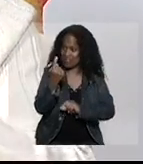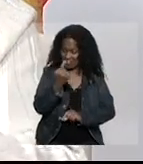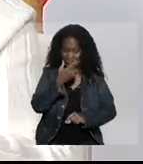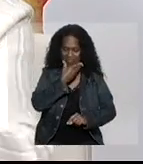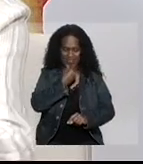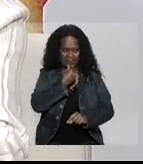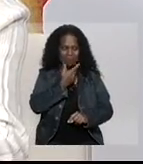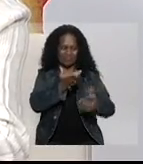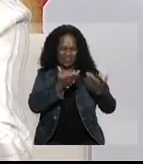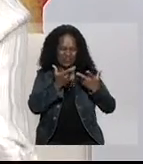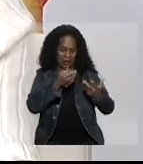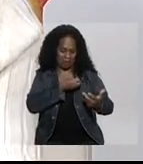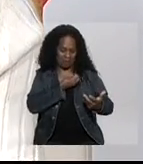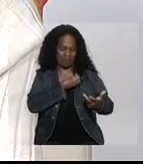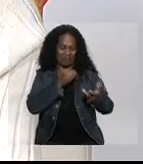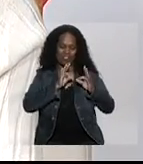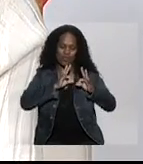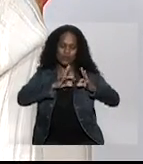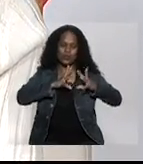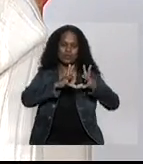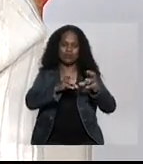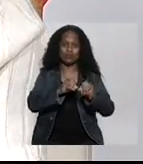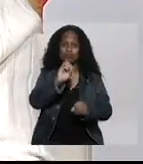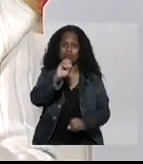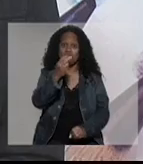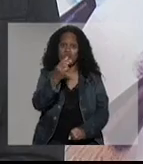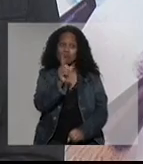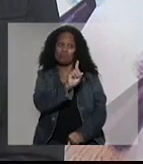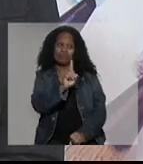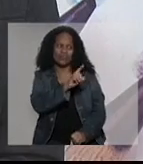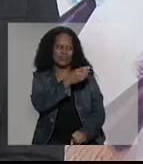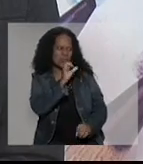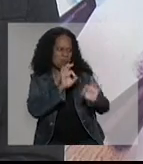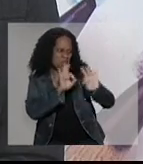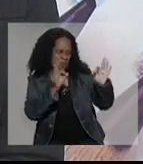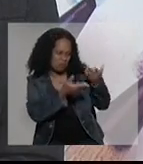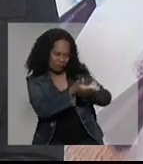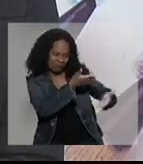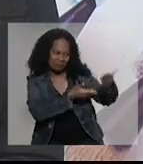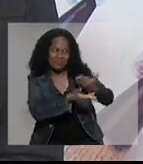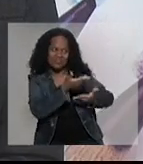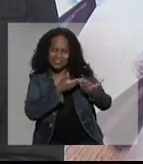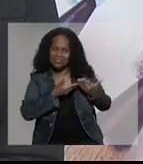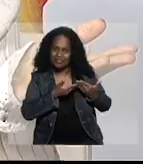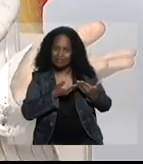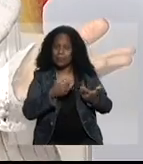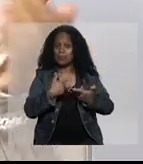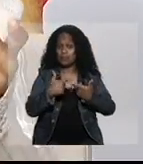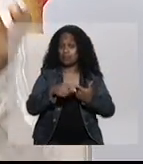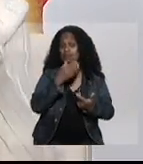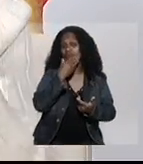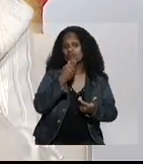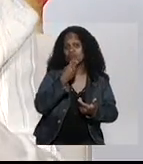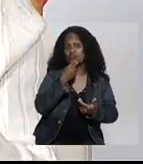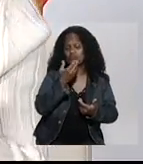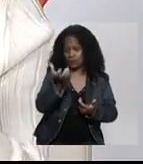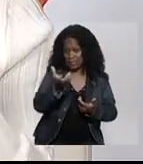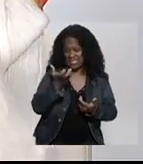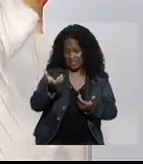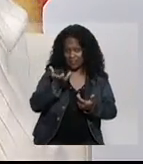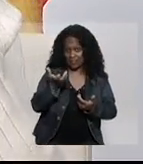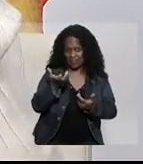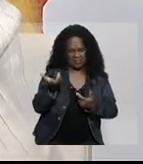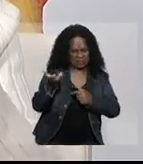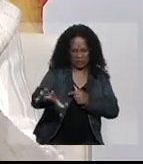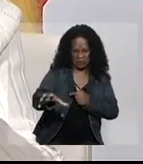que eu quero para a vida inteira ou não. Você é uma ótima mediadora, você, hein, Márcia? Porque assim, ser um rapaz